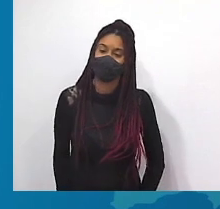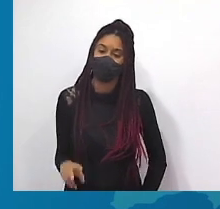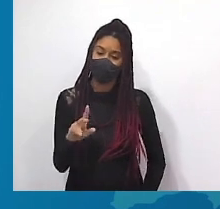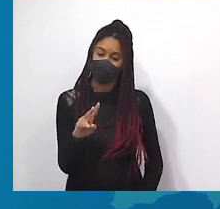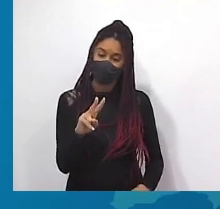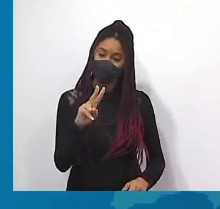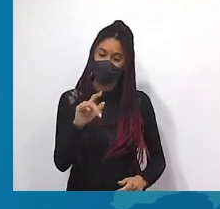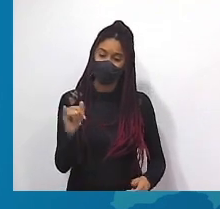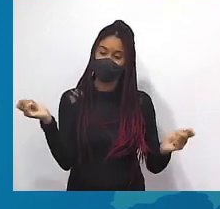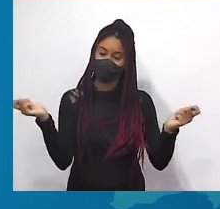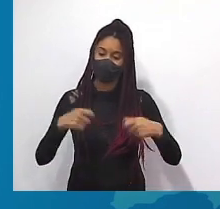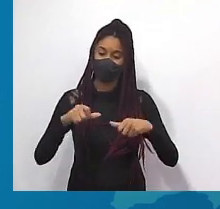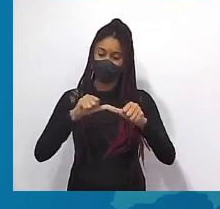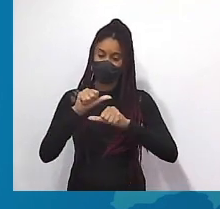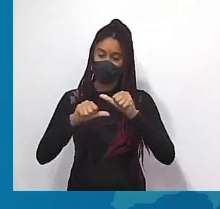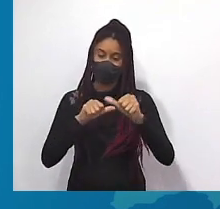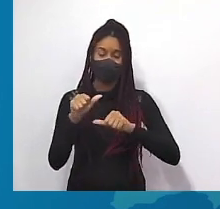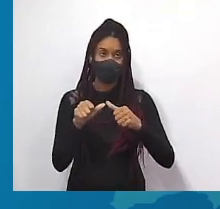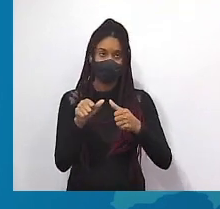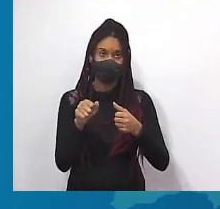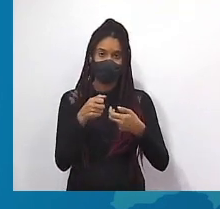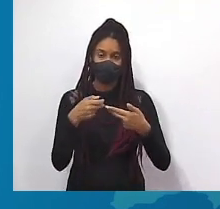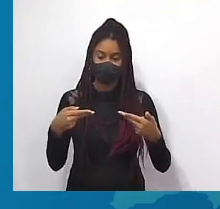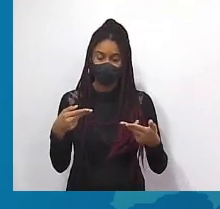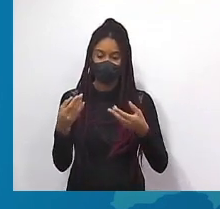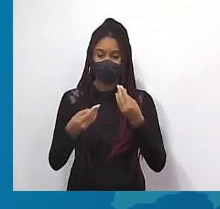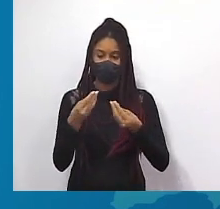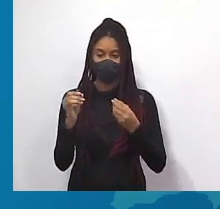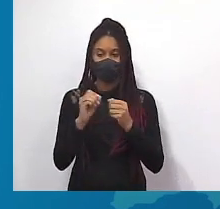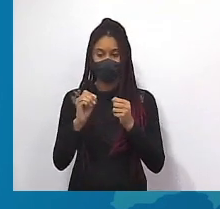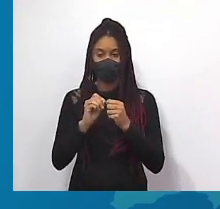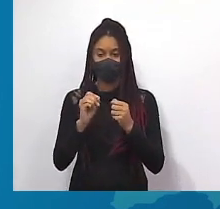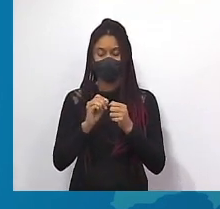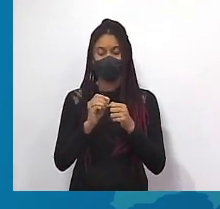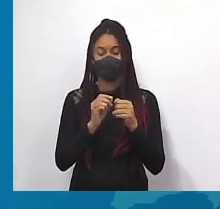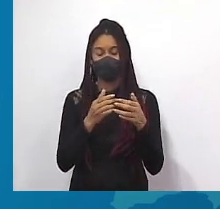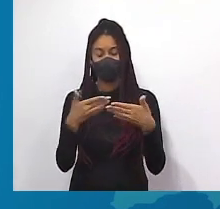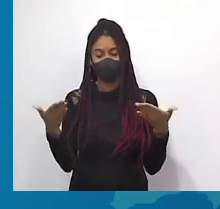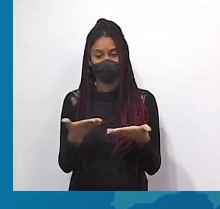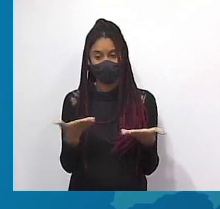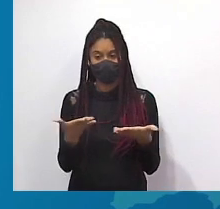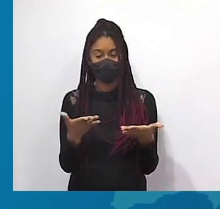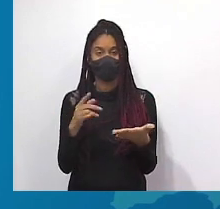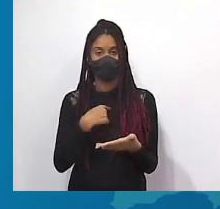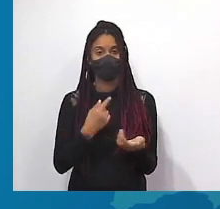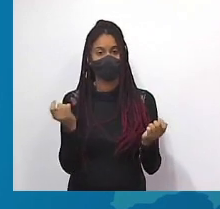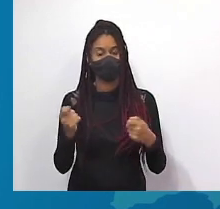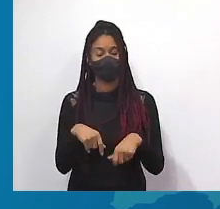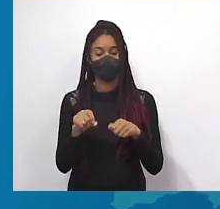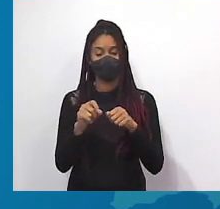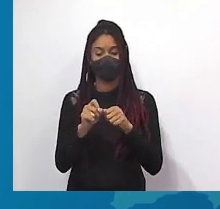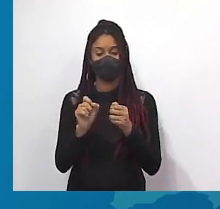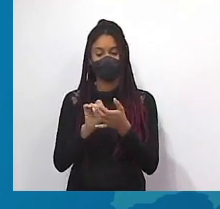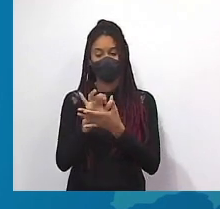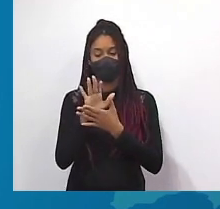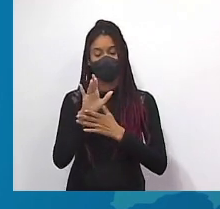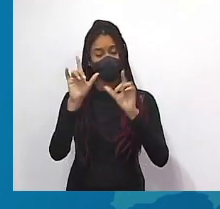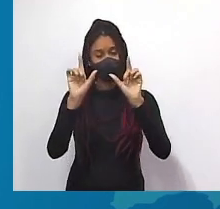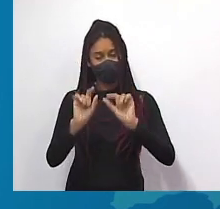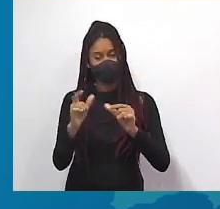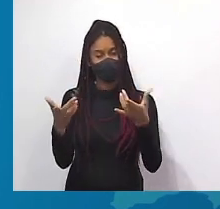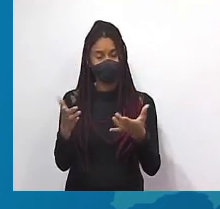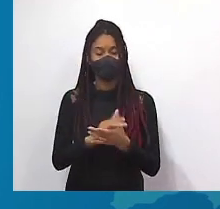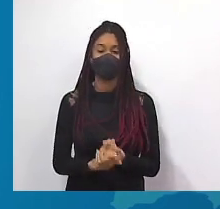poder alterar ou modificar como está sendo feito os produtos hoje para a gente emitir menos desses gases,